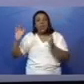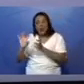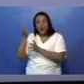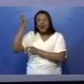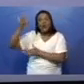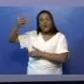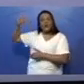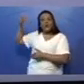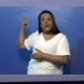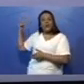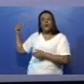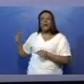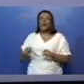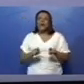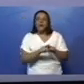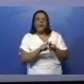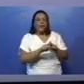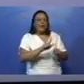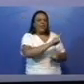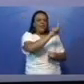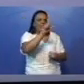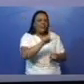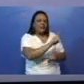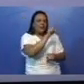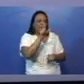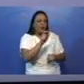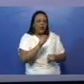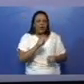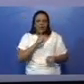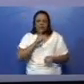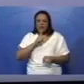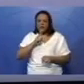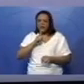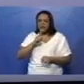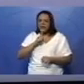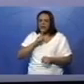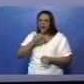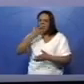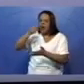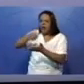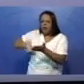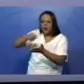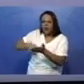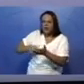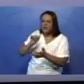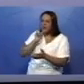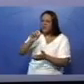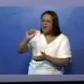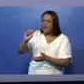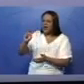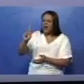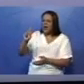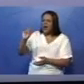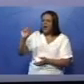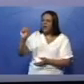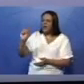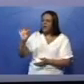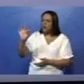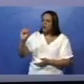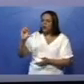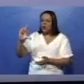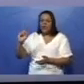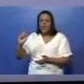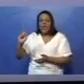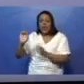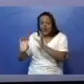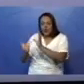grandes autores são, como eu pego aí Aristóteles, vários outros nomes, também vieram dessa época